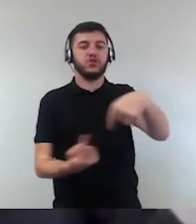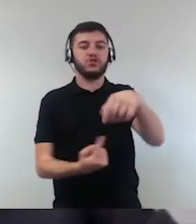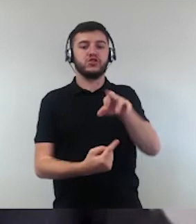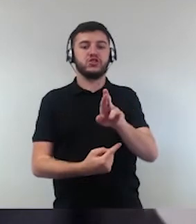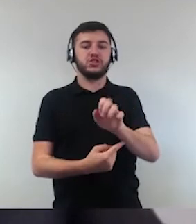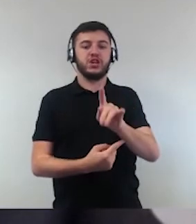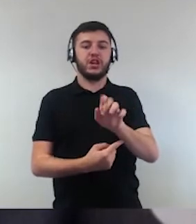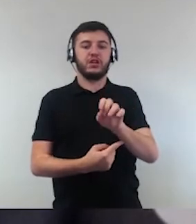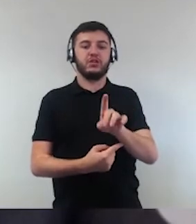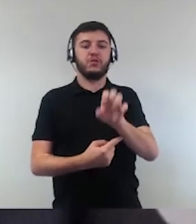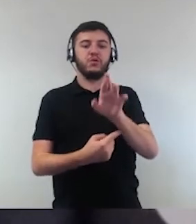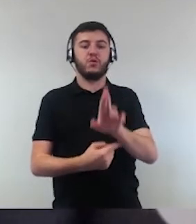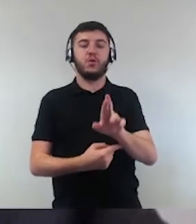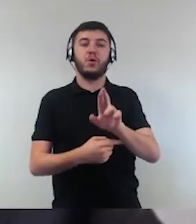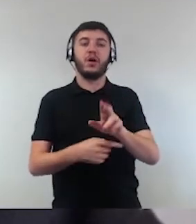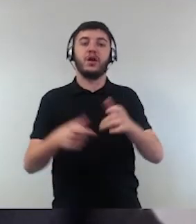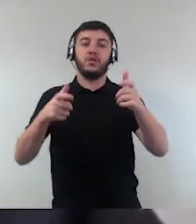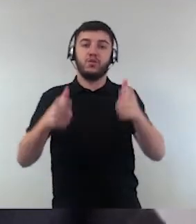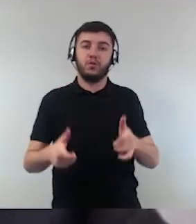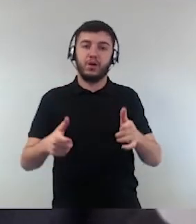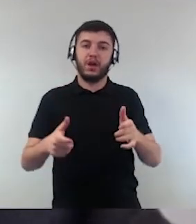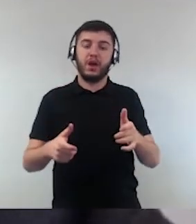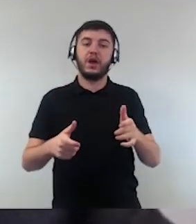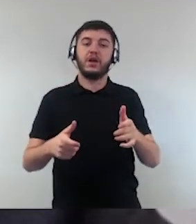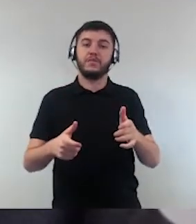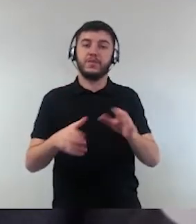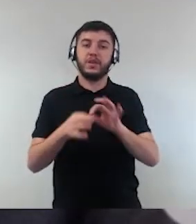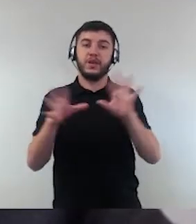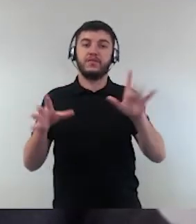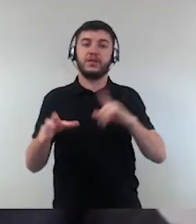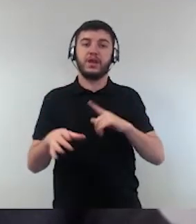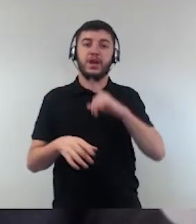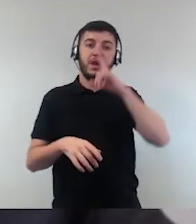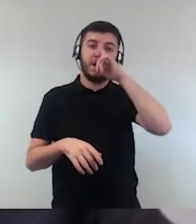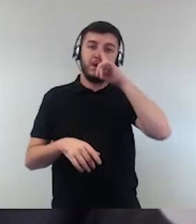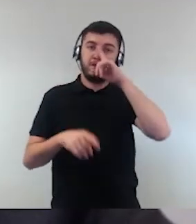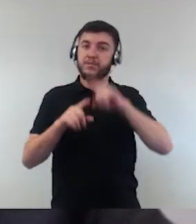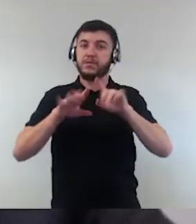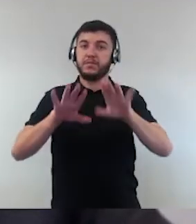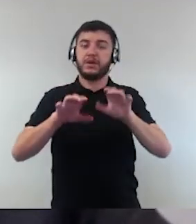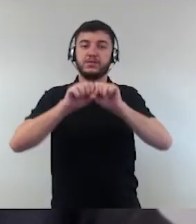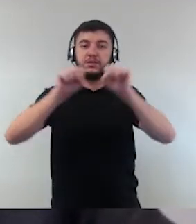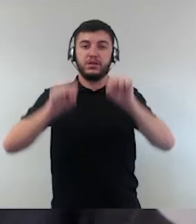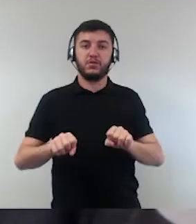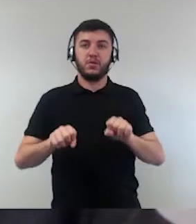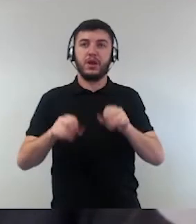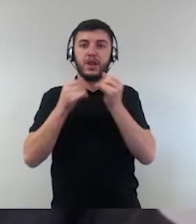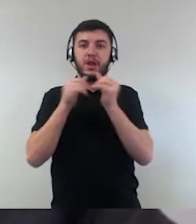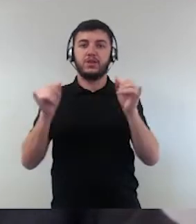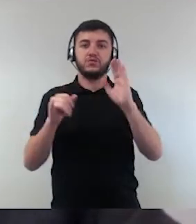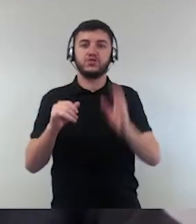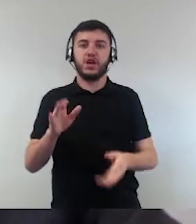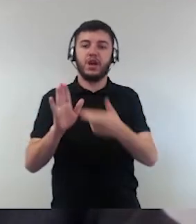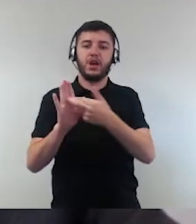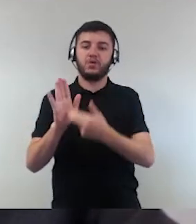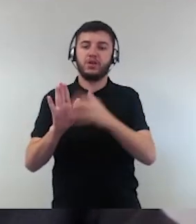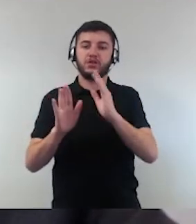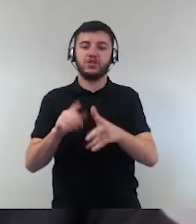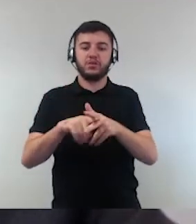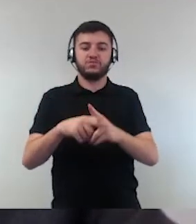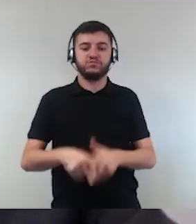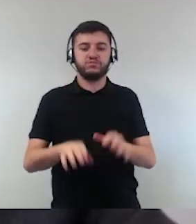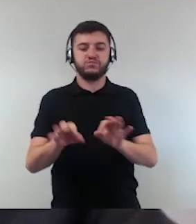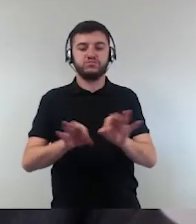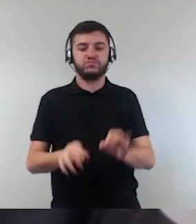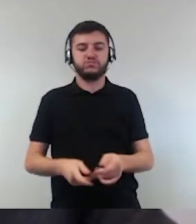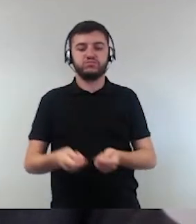então ele vai assumir alguns riscos. Mas esse é um outro caso. A maior parte do setor elétrico está no ambiente regulado, 70%. E aí, por outro lado,